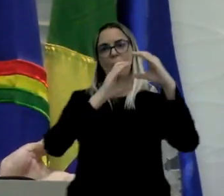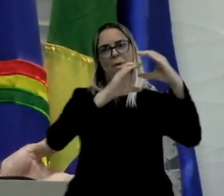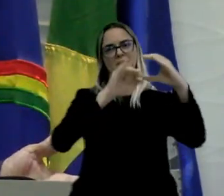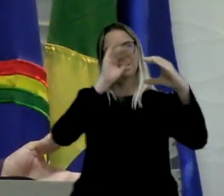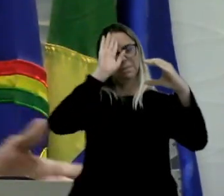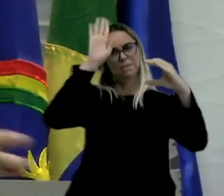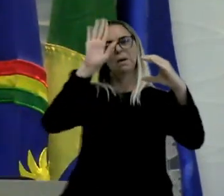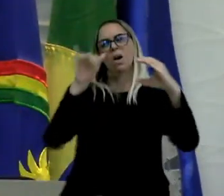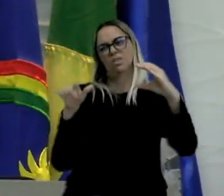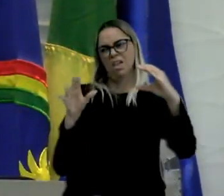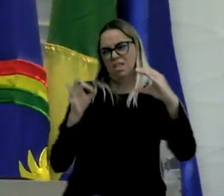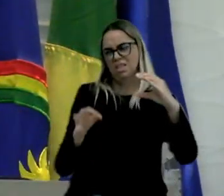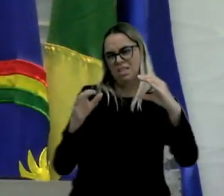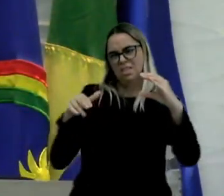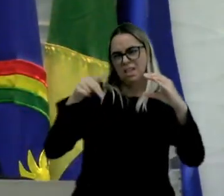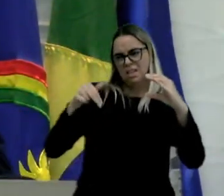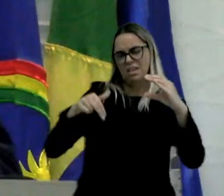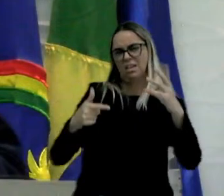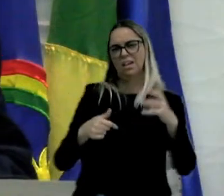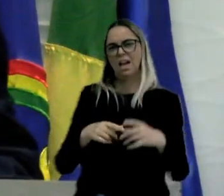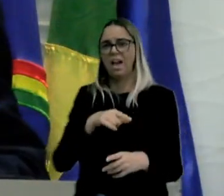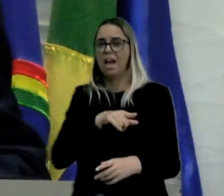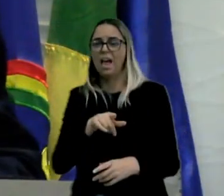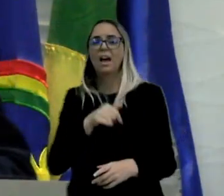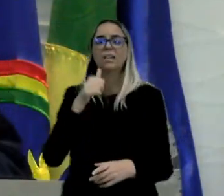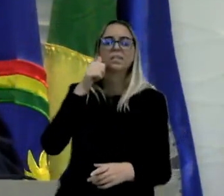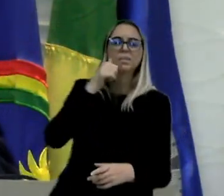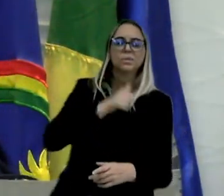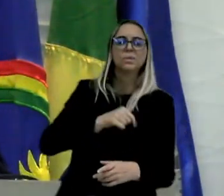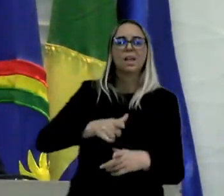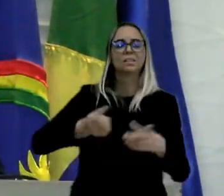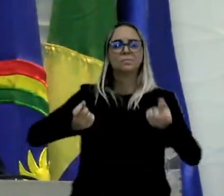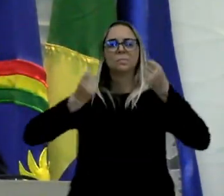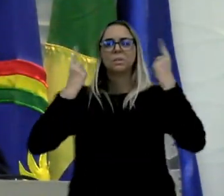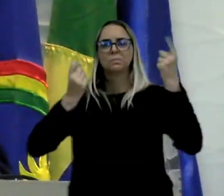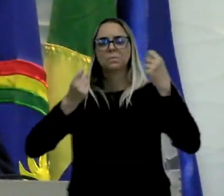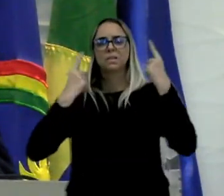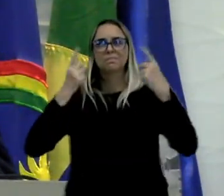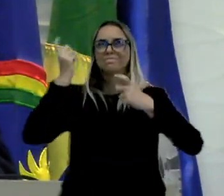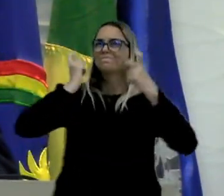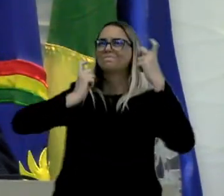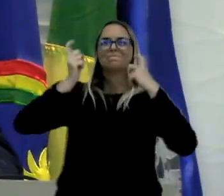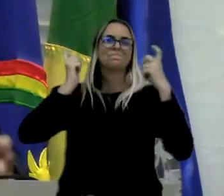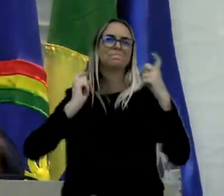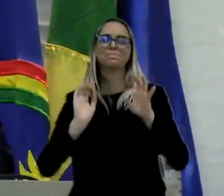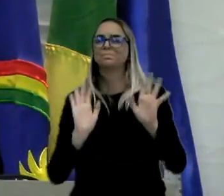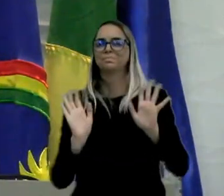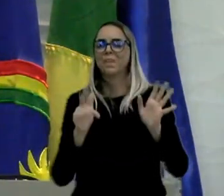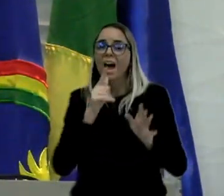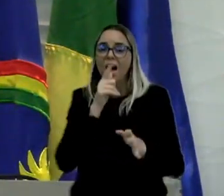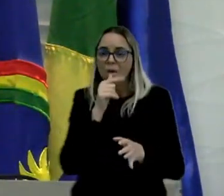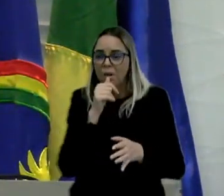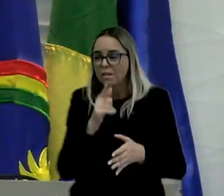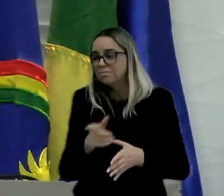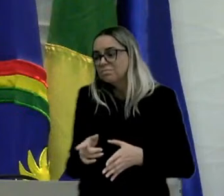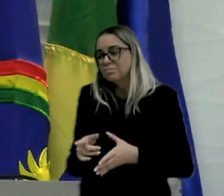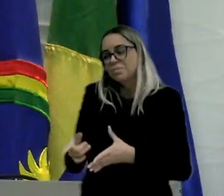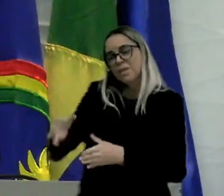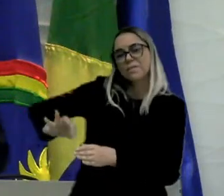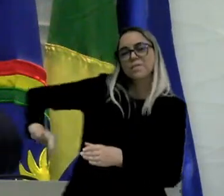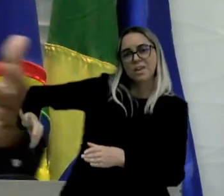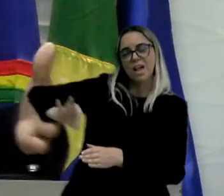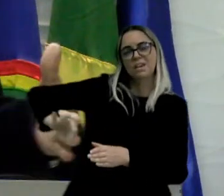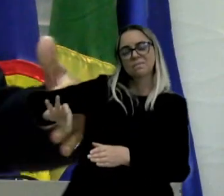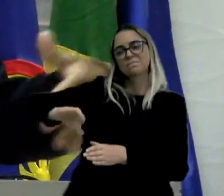meso aí ela não tá nem aí nem aí preocupada com abastecimento da água da Vila do Espírito Santo